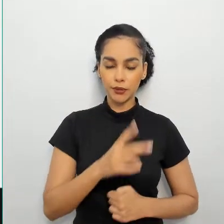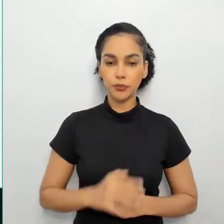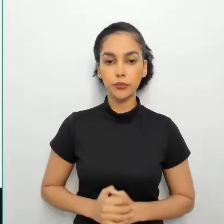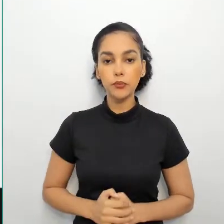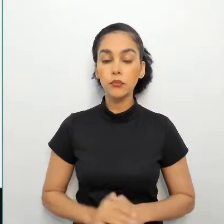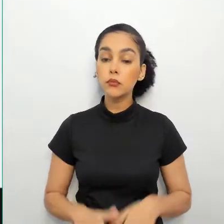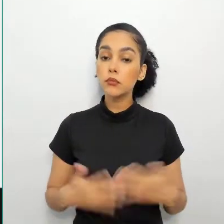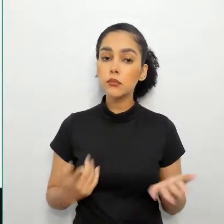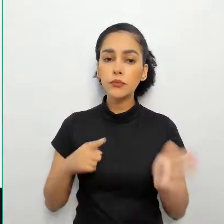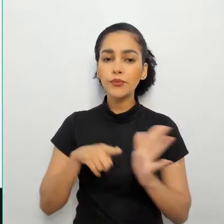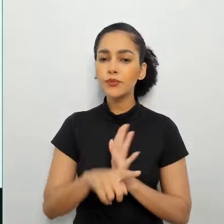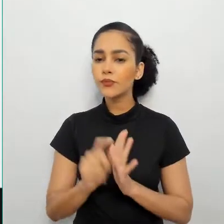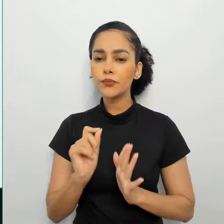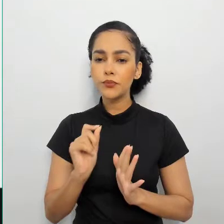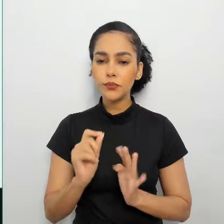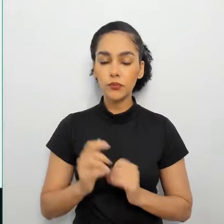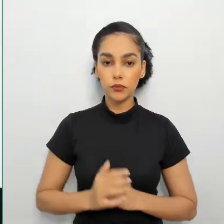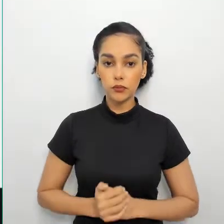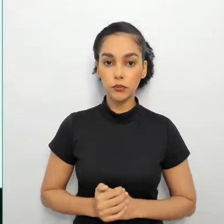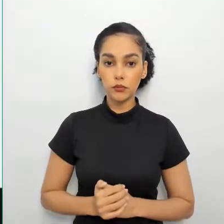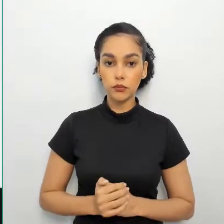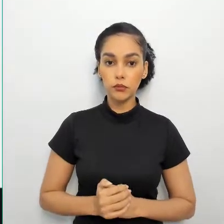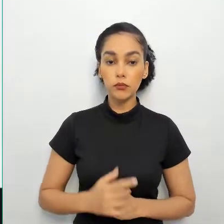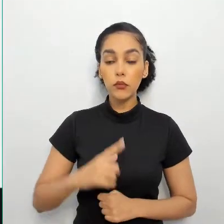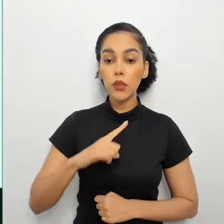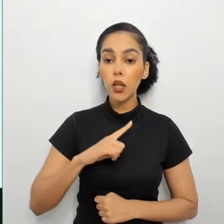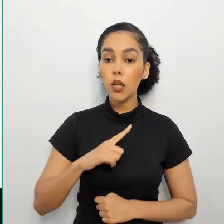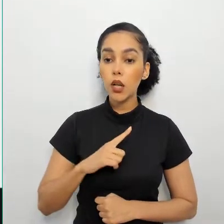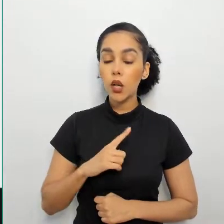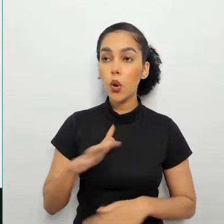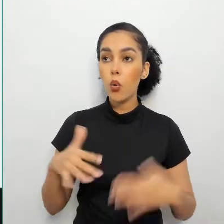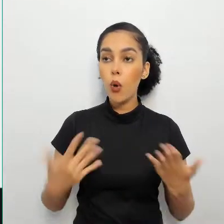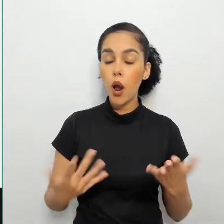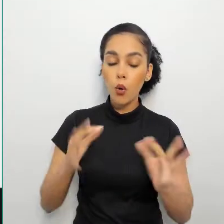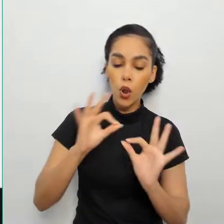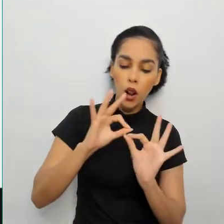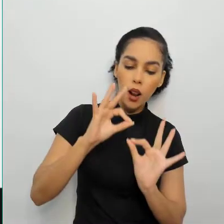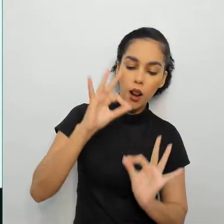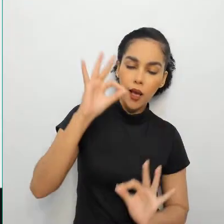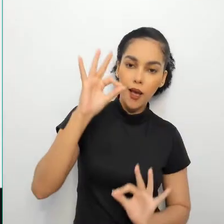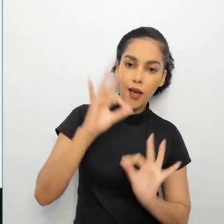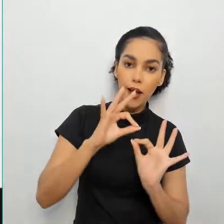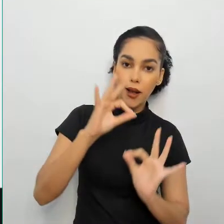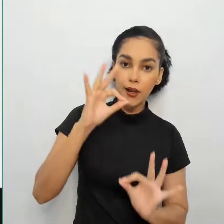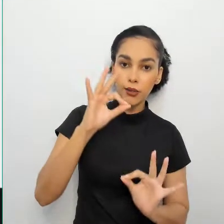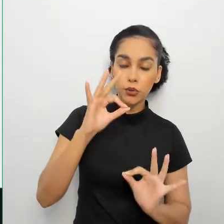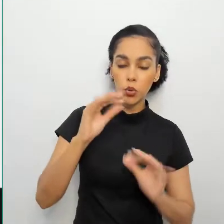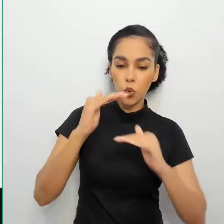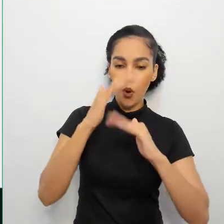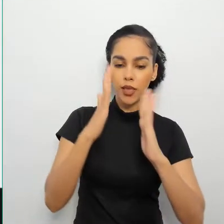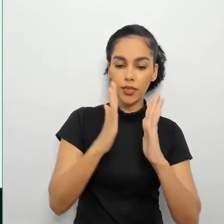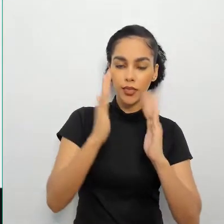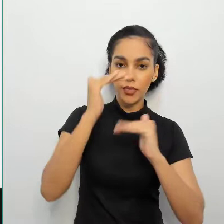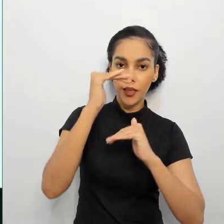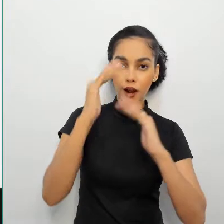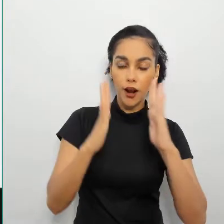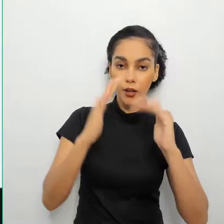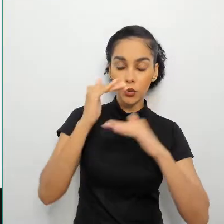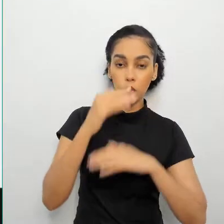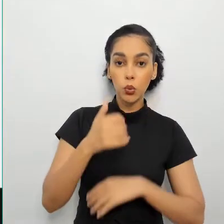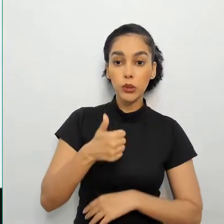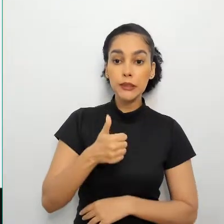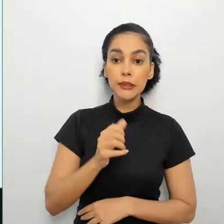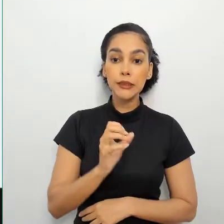que a questão está pedindo é a medida do lado do centésimo quadrado. Eu vou simbolizar essa medida com a 100.